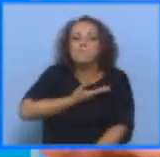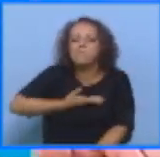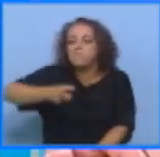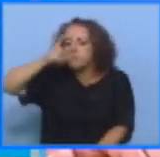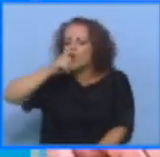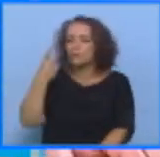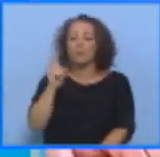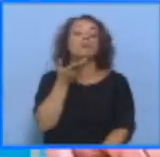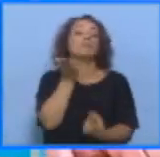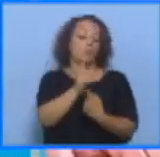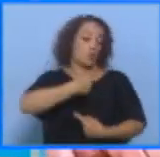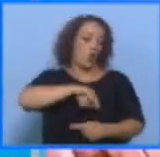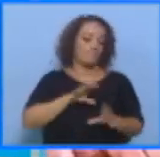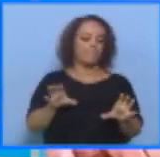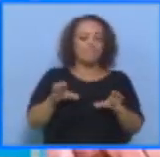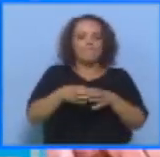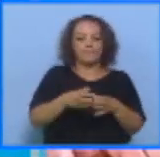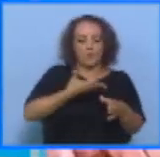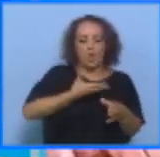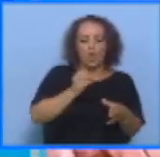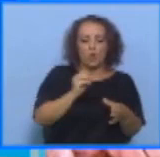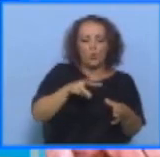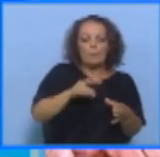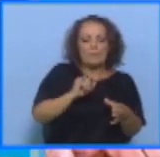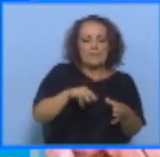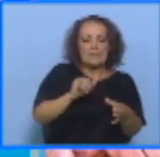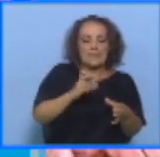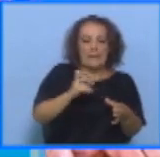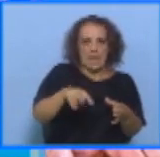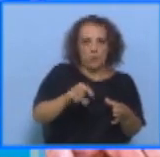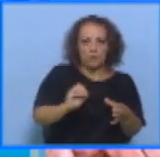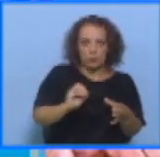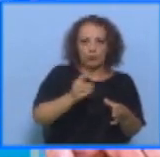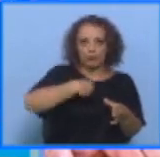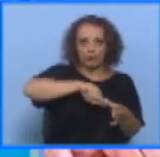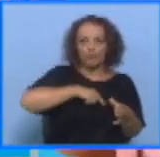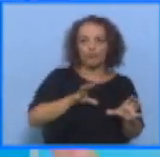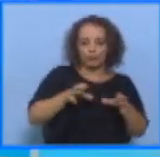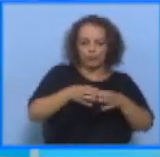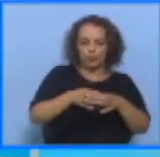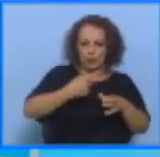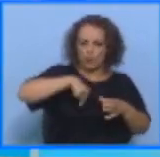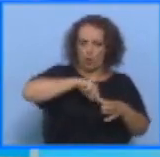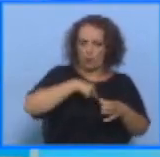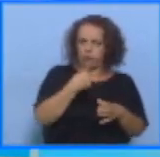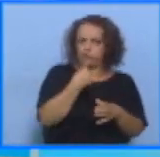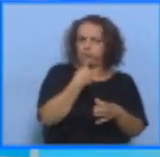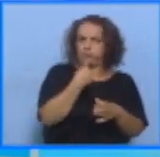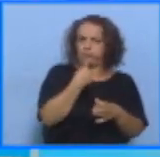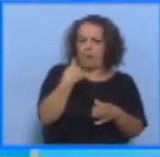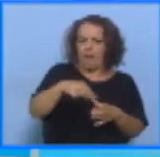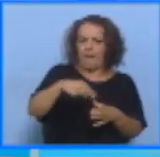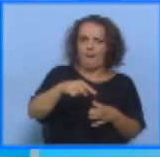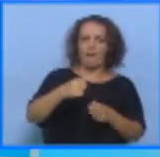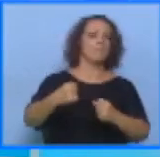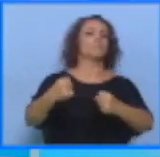exemplo, em termos dominicanos, para dar um exemplo, mas que é significativo, porque não é único, nós ainda temos bastiões de